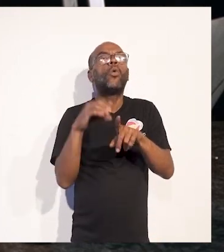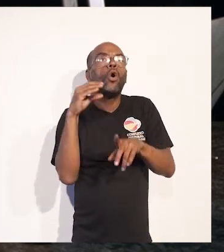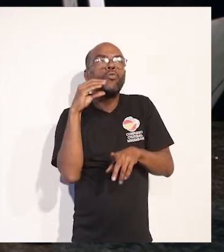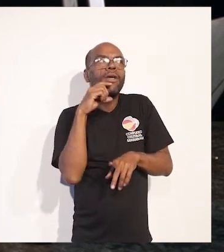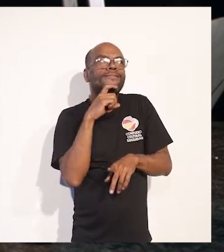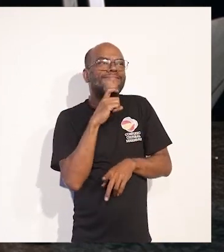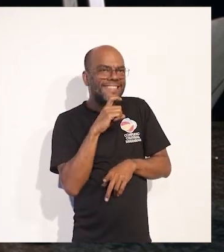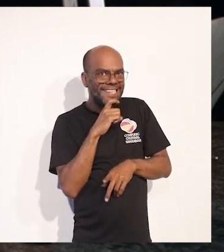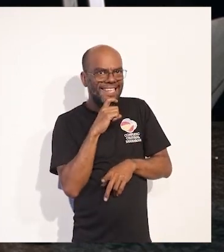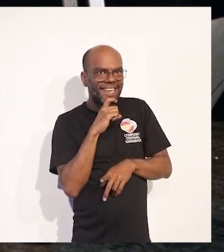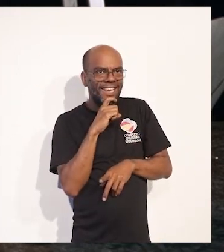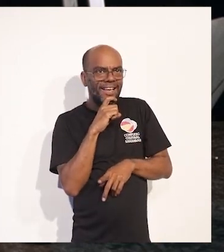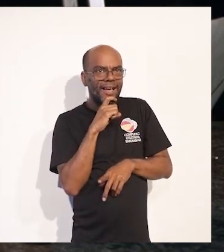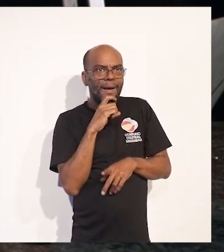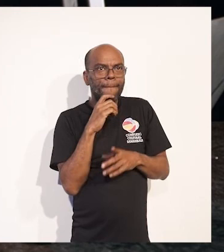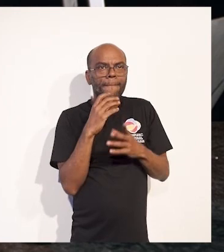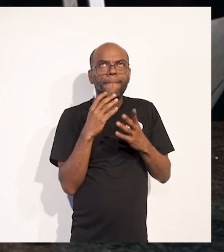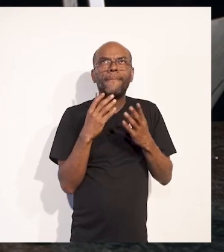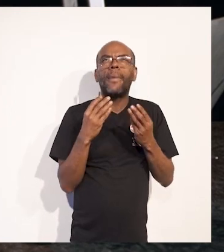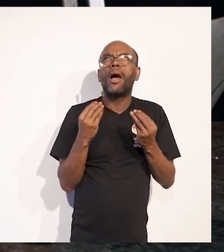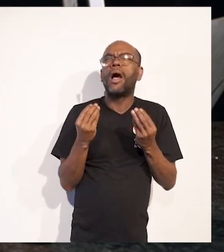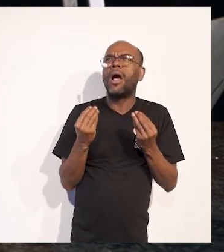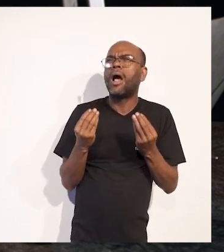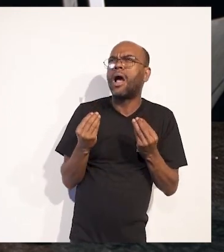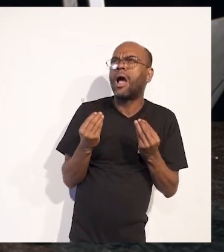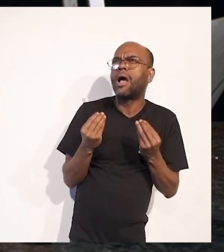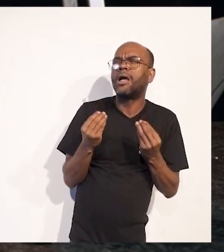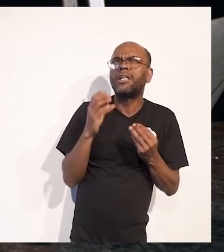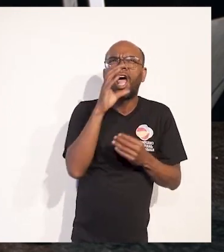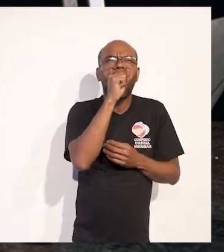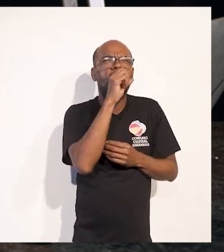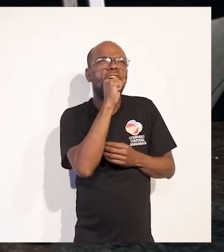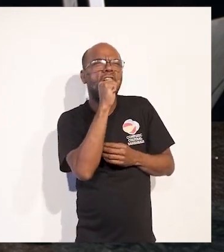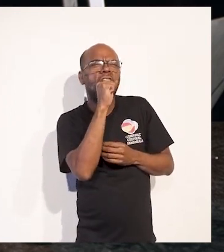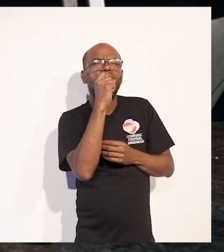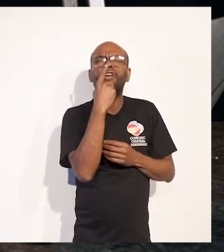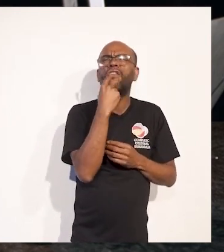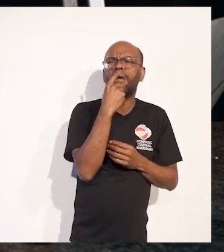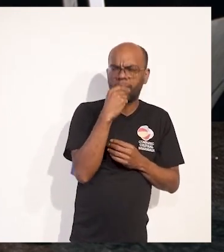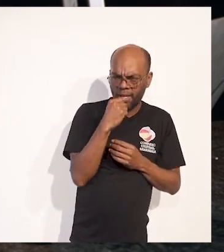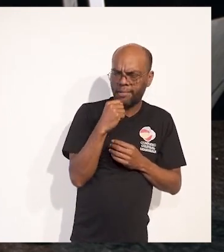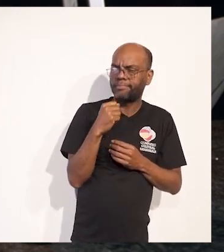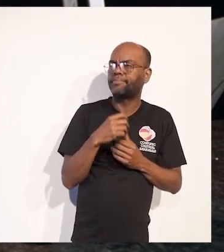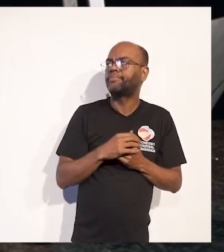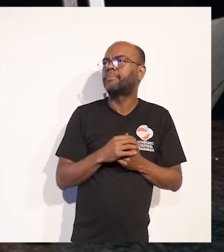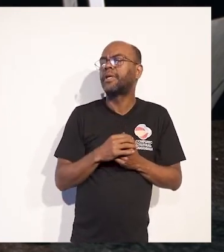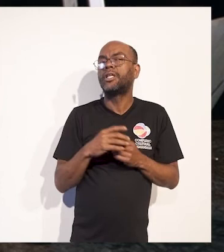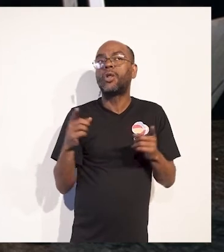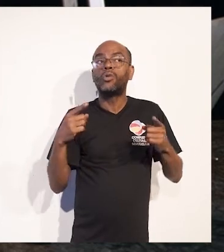a luz, mais avermelhada ou laranjada ela é. Então a gente faz